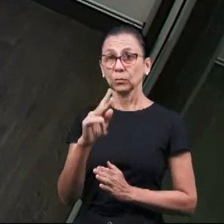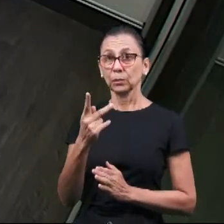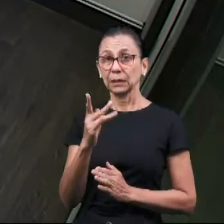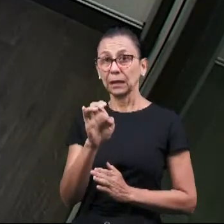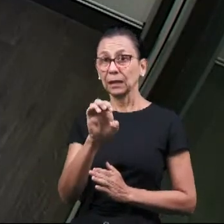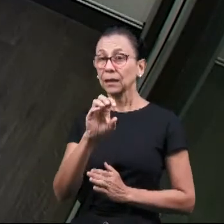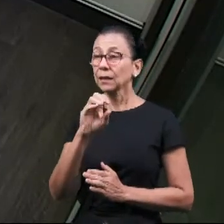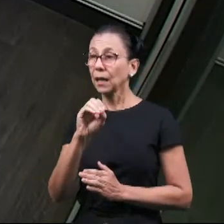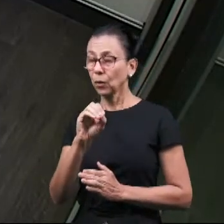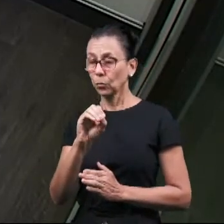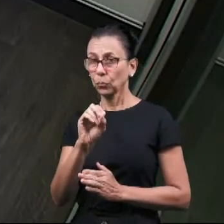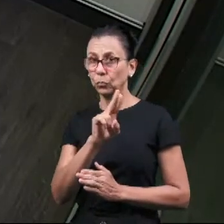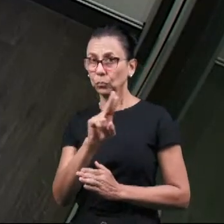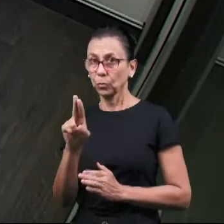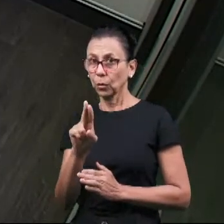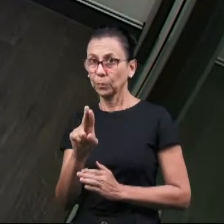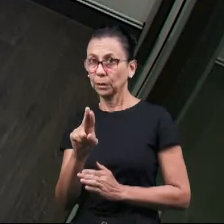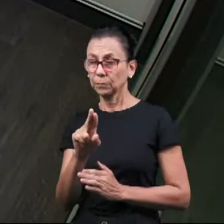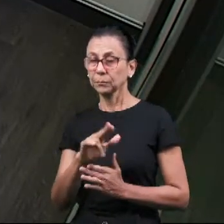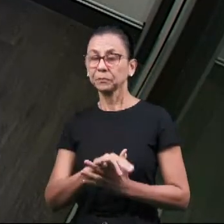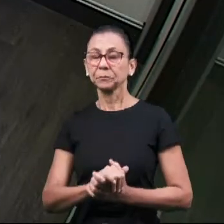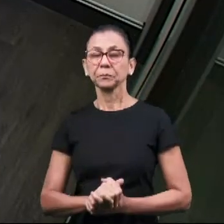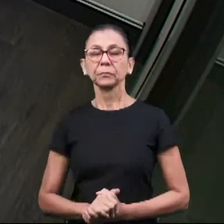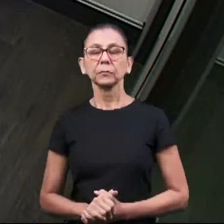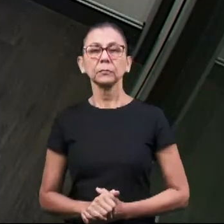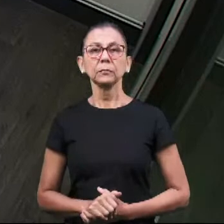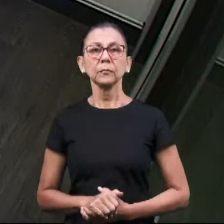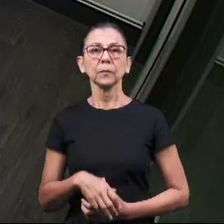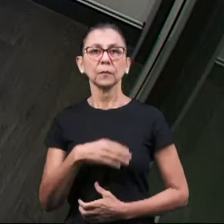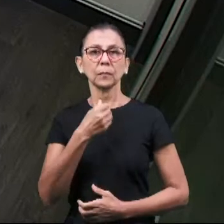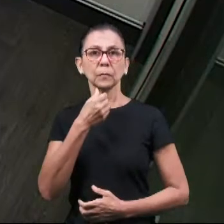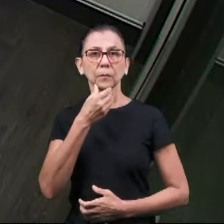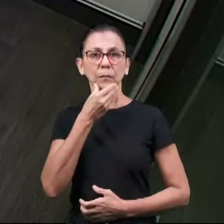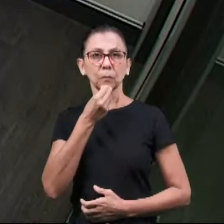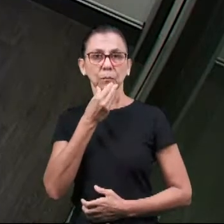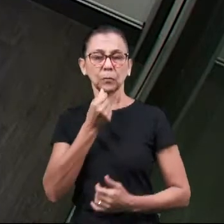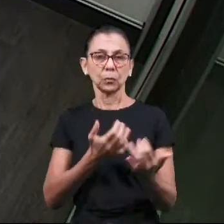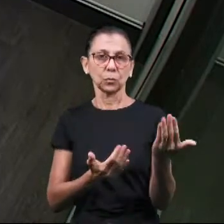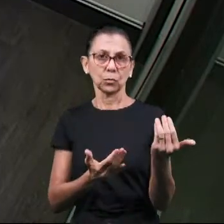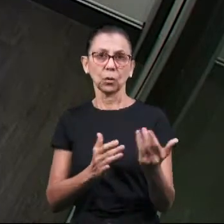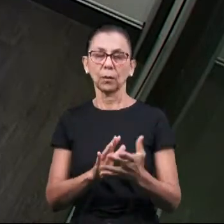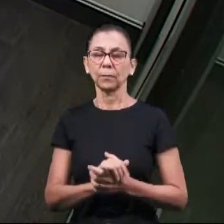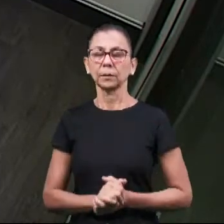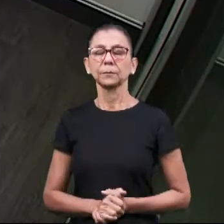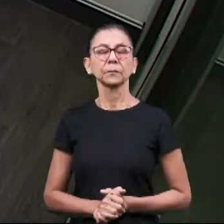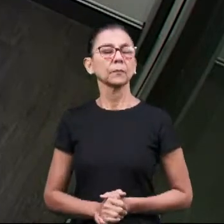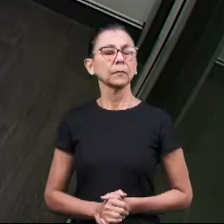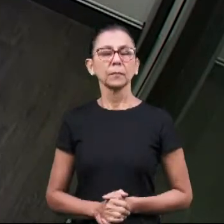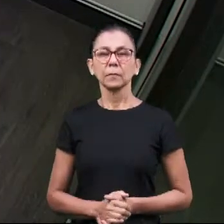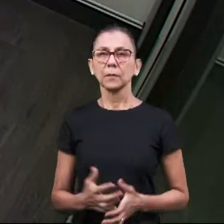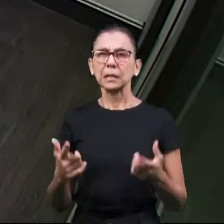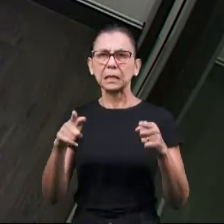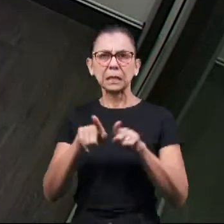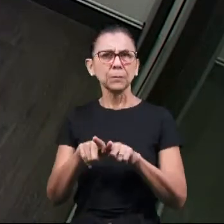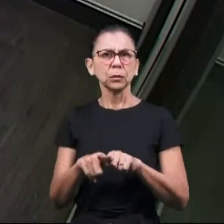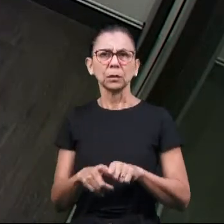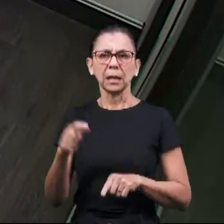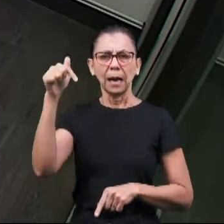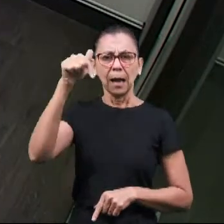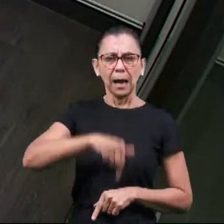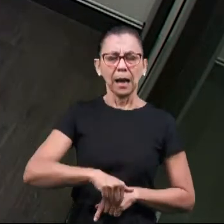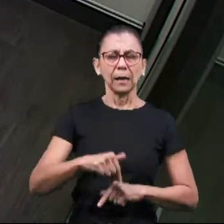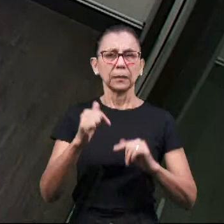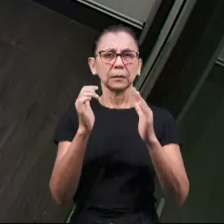senhor falou: ore agora. Isso. E foi exatamente isso que nós fizemos. E Deus deu o livramento. Na mesma hora, louvar foi. Acabou de orar aqui, o senhor operou